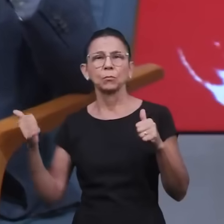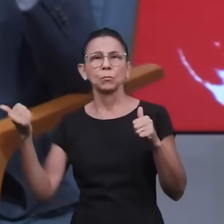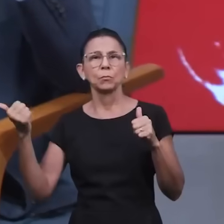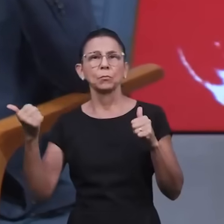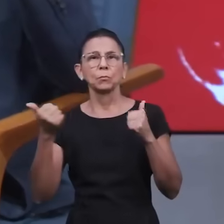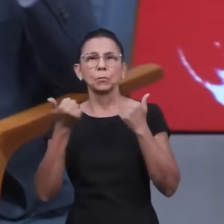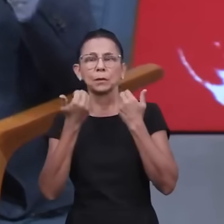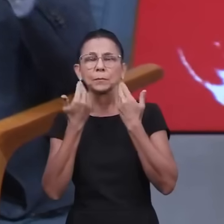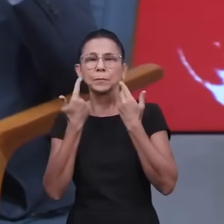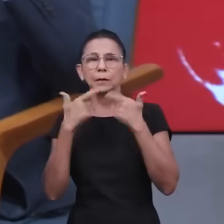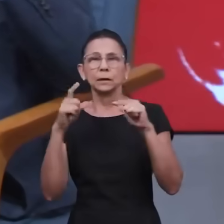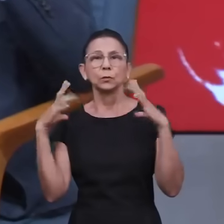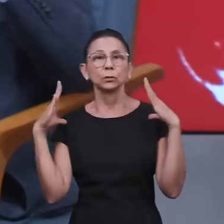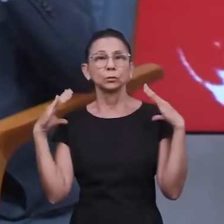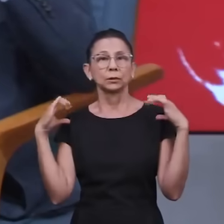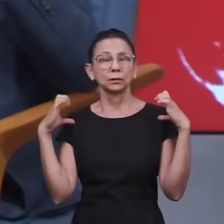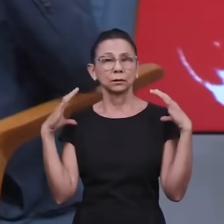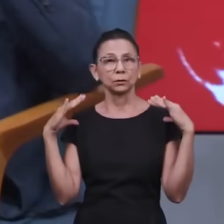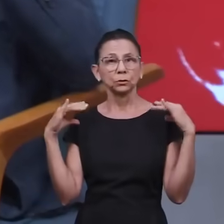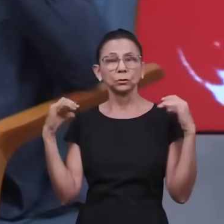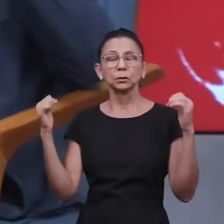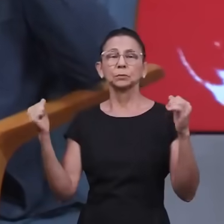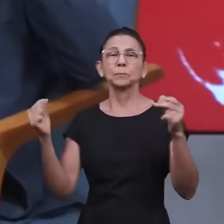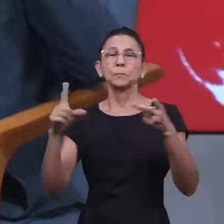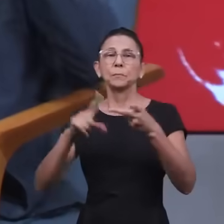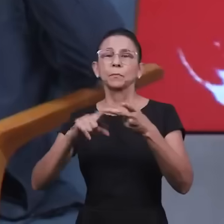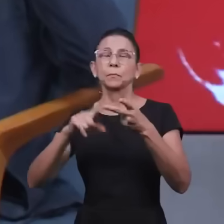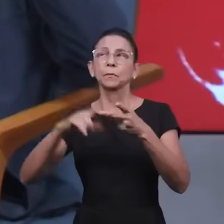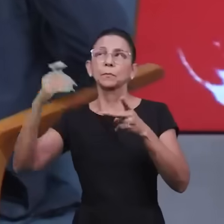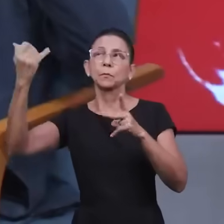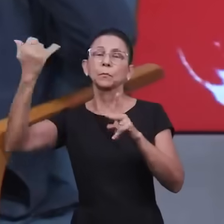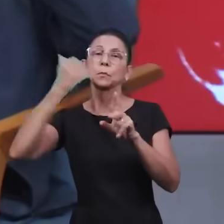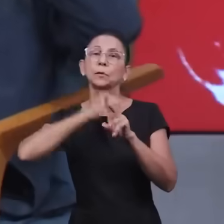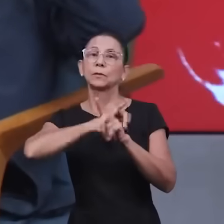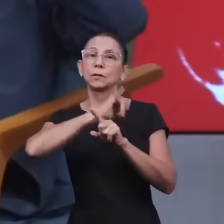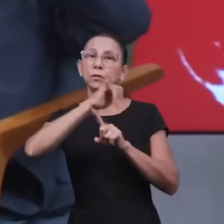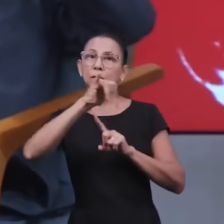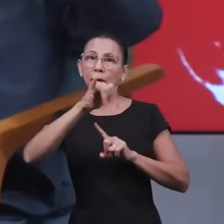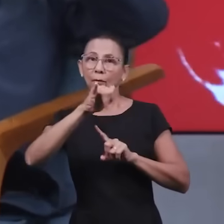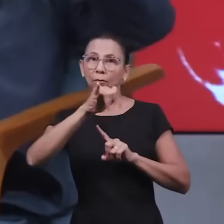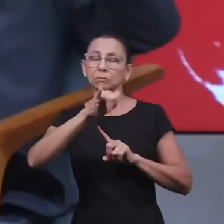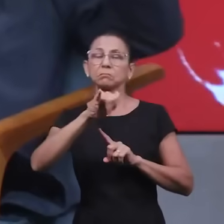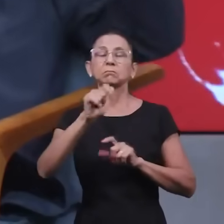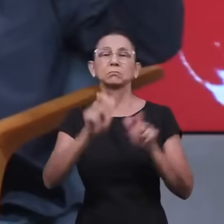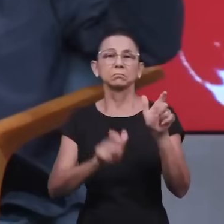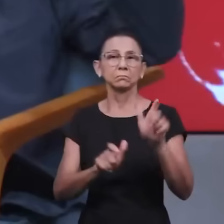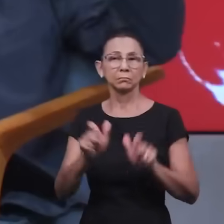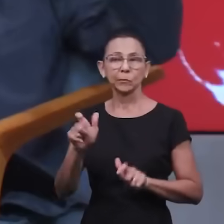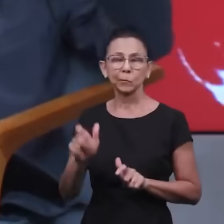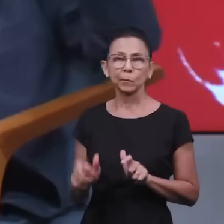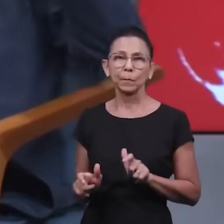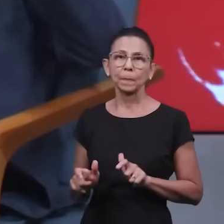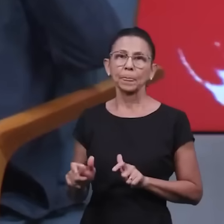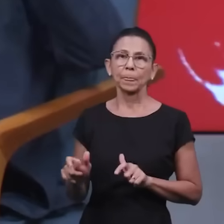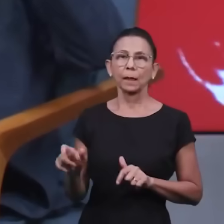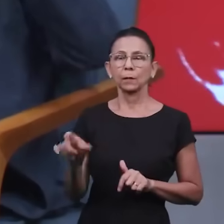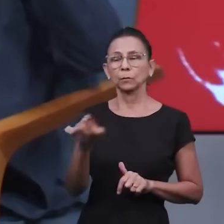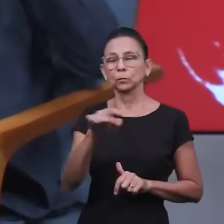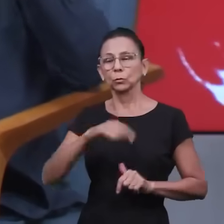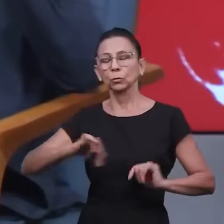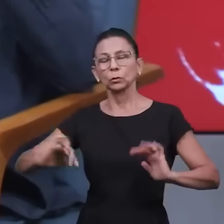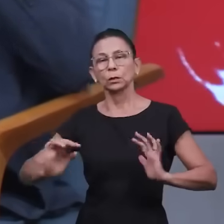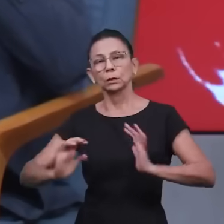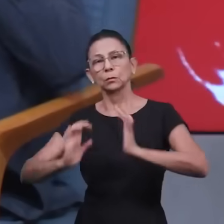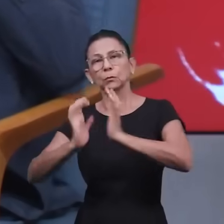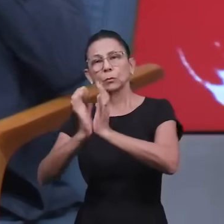falavam línguas, profetizavam. Então essa operação foi sobre toda a igreja,